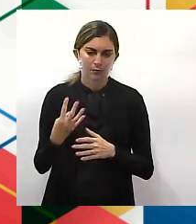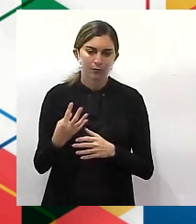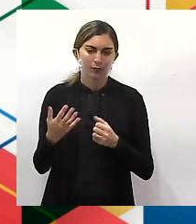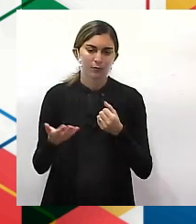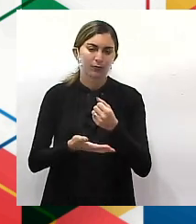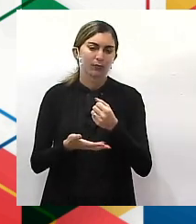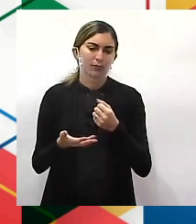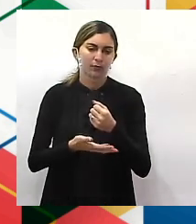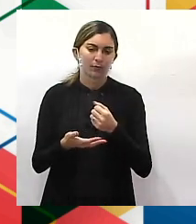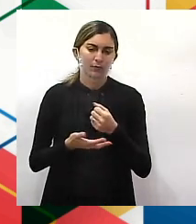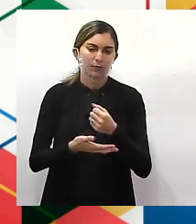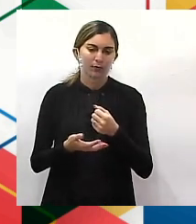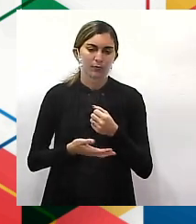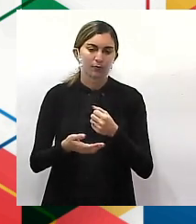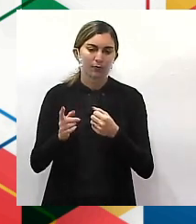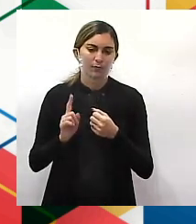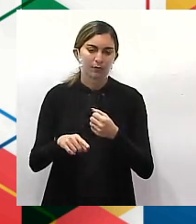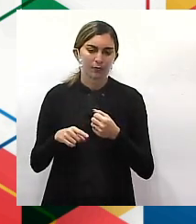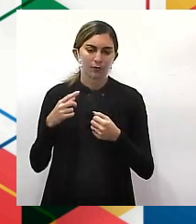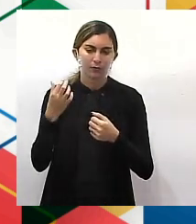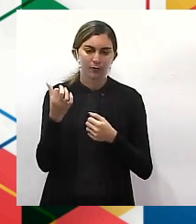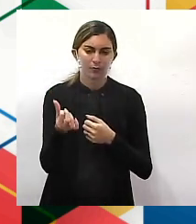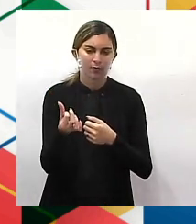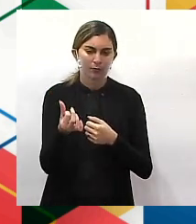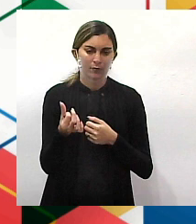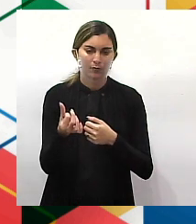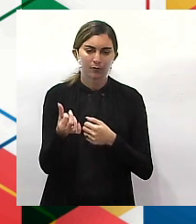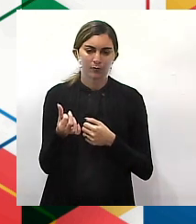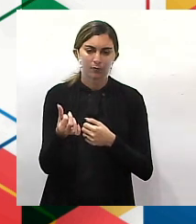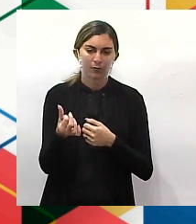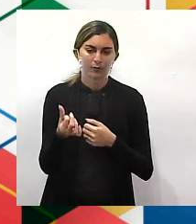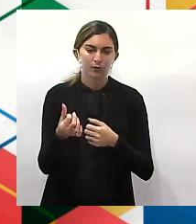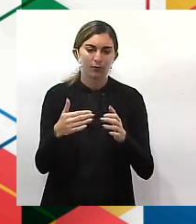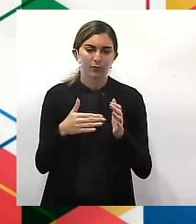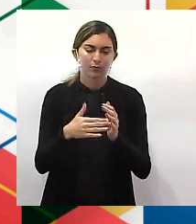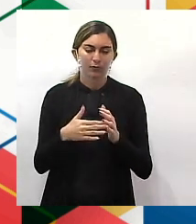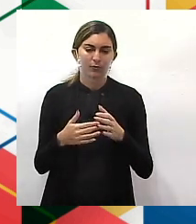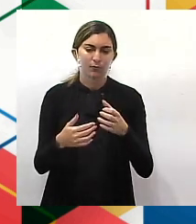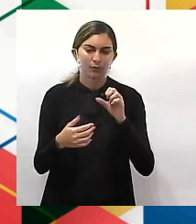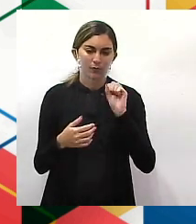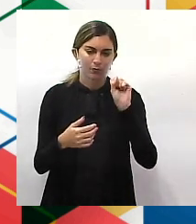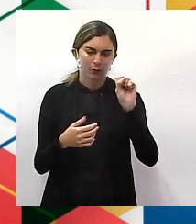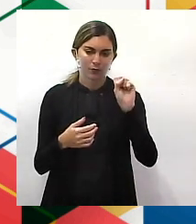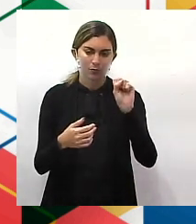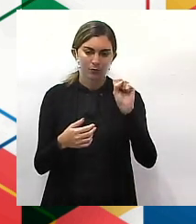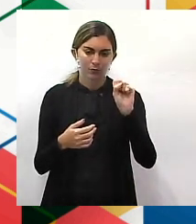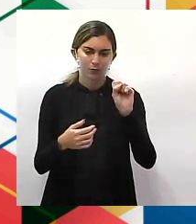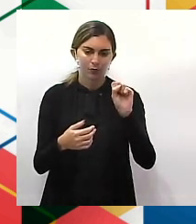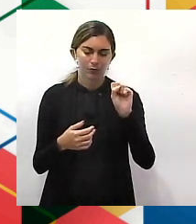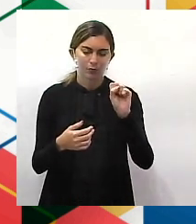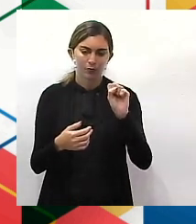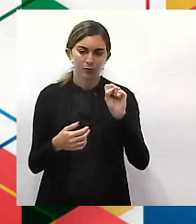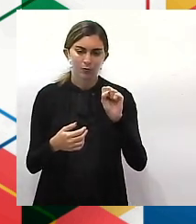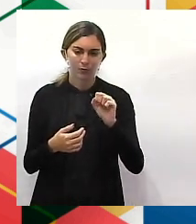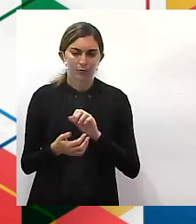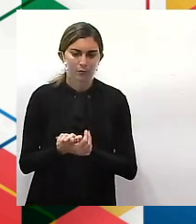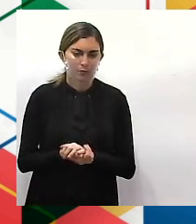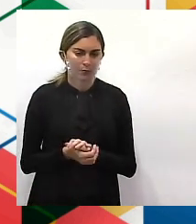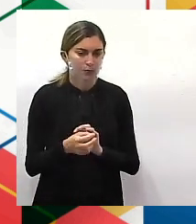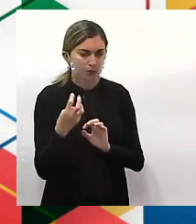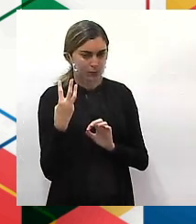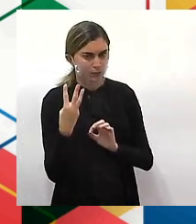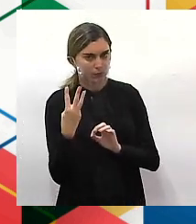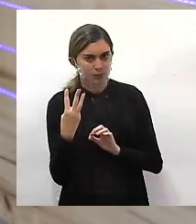base dele? A base, ó, vem do 6, aqui, ó, 6 até o 3,